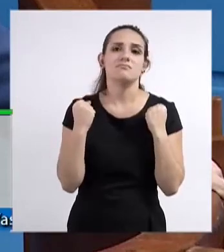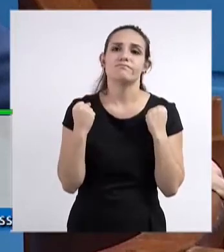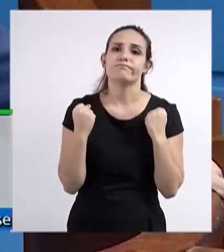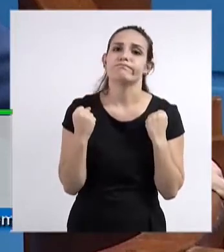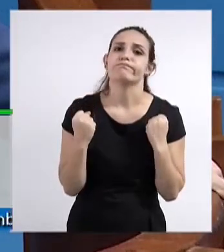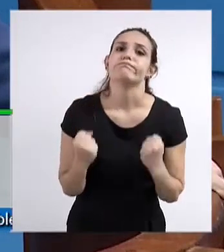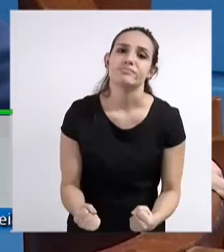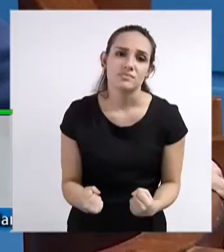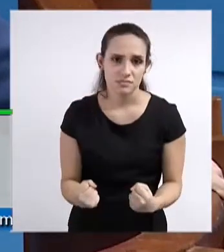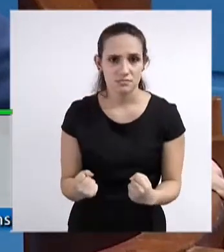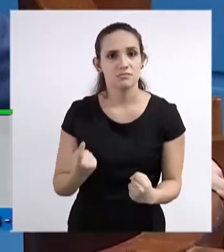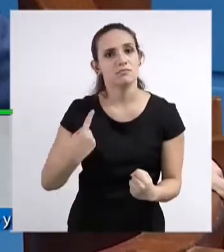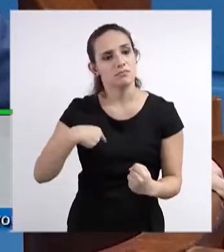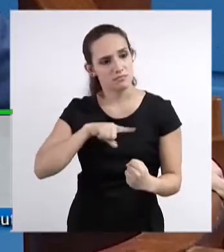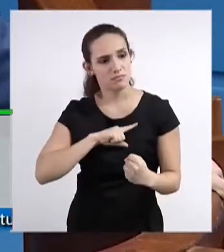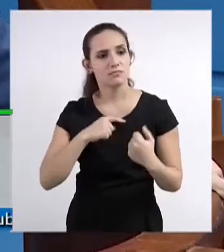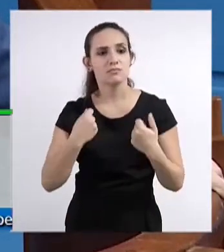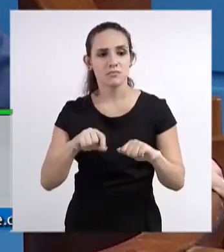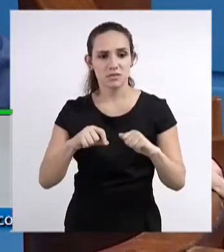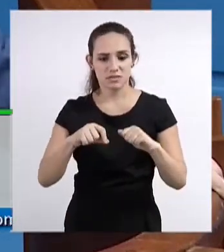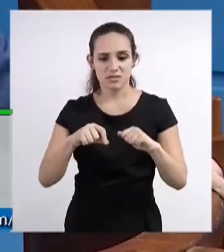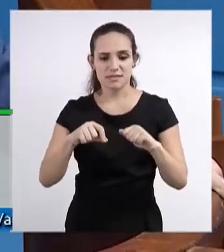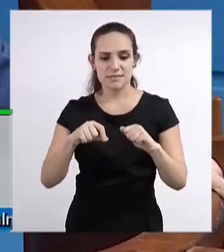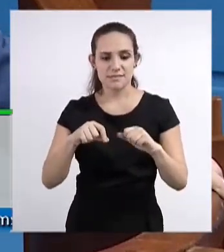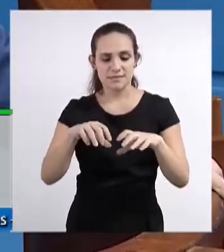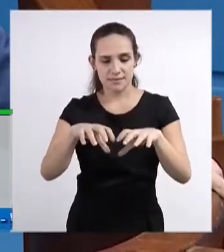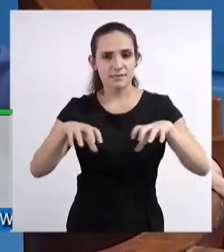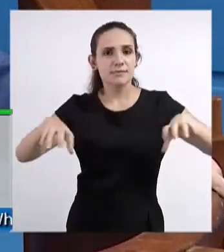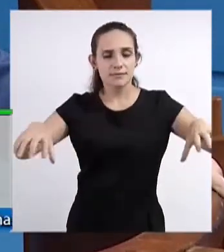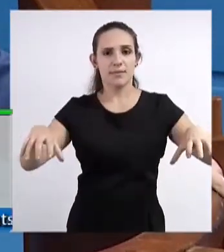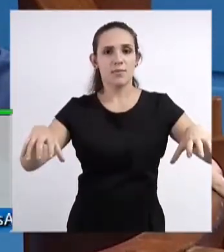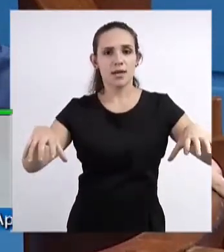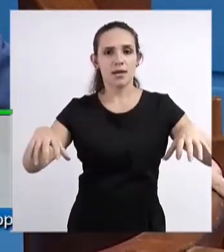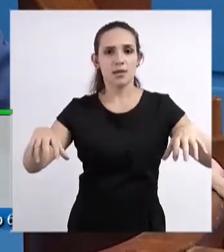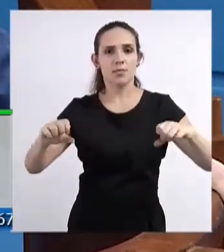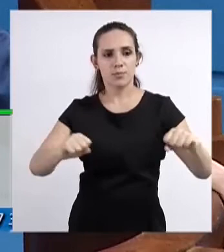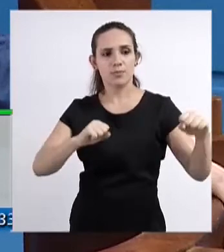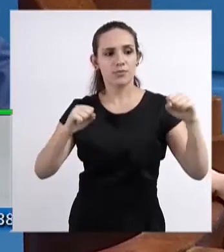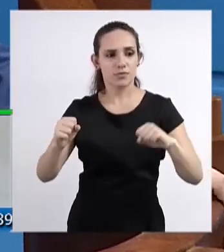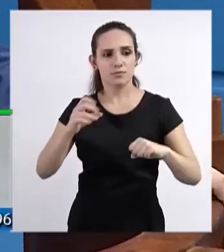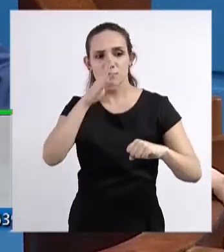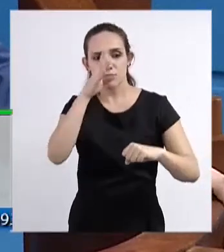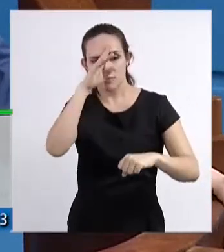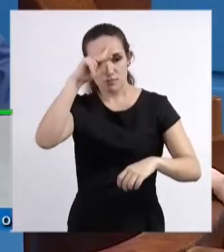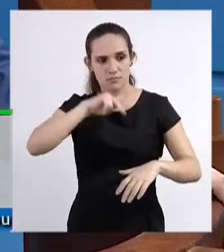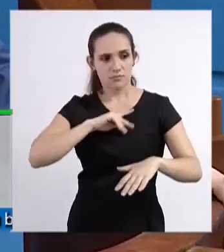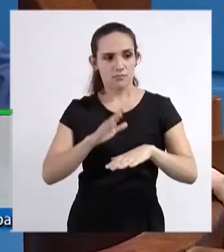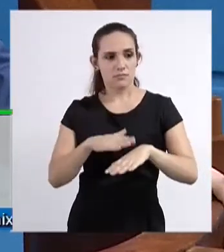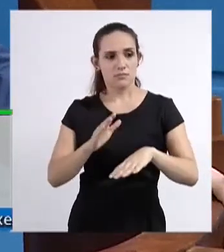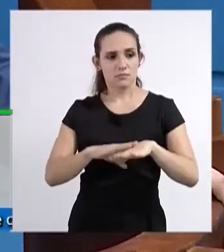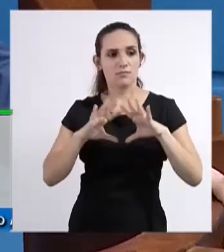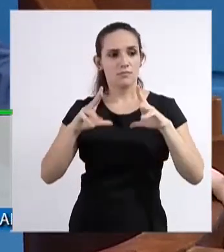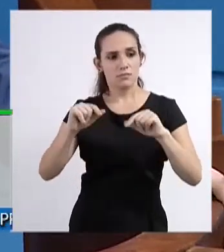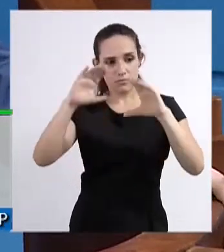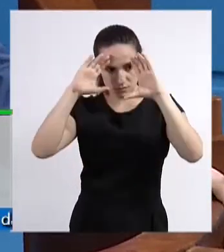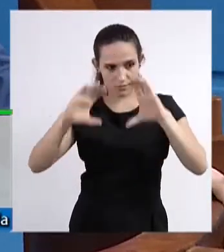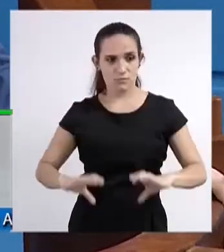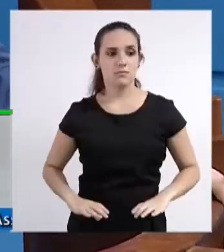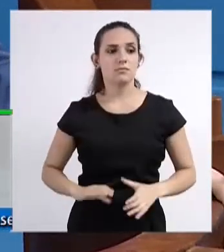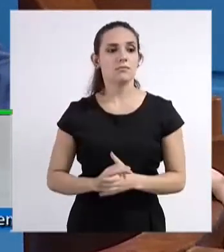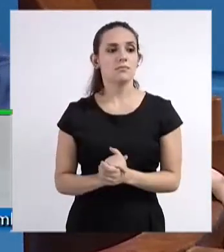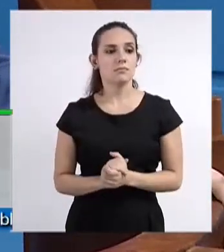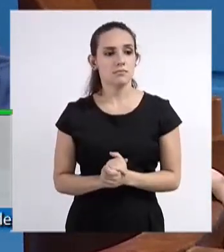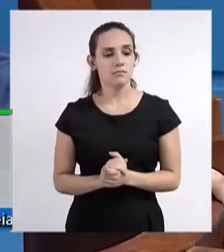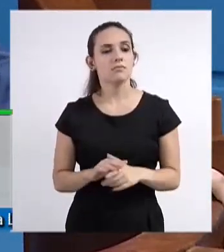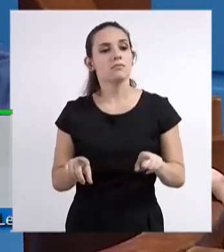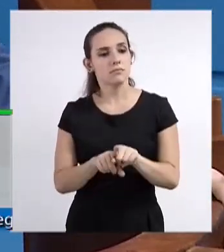inchado, precisamos descentralizar com menor interferência e maior autonomia para todos os cidadãos,